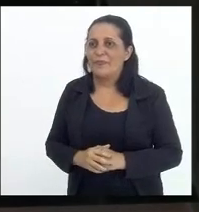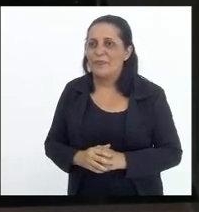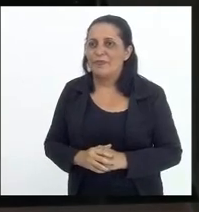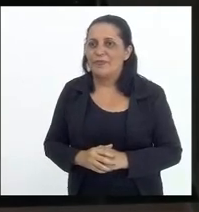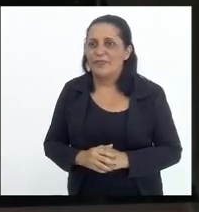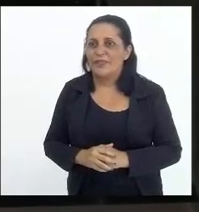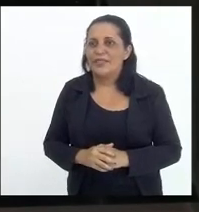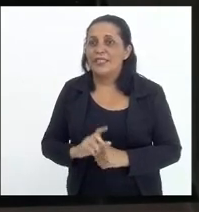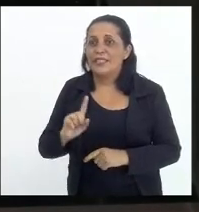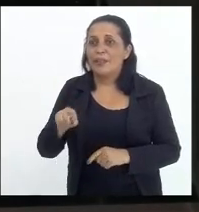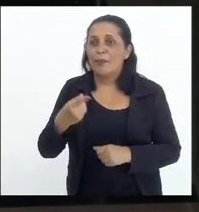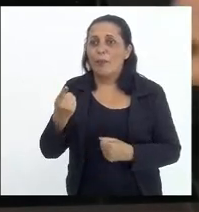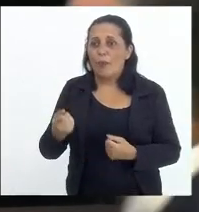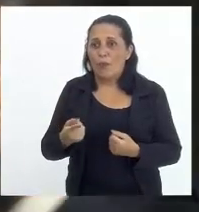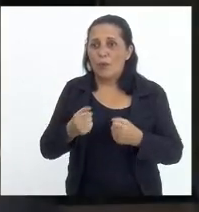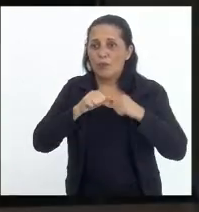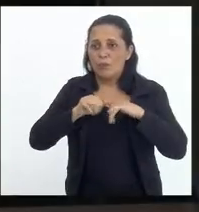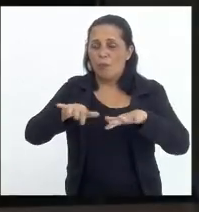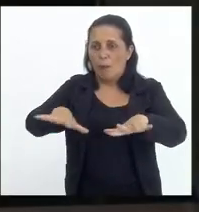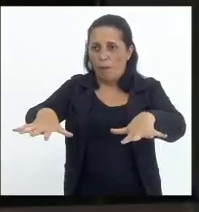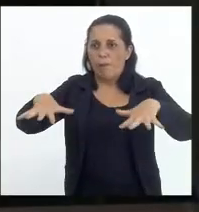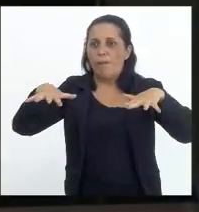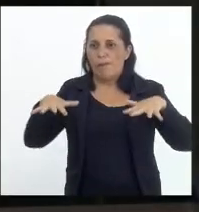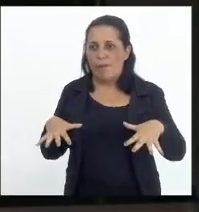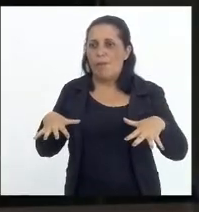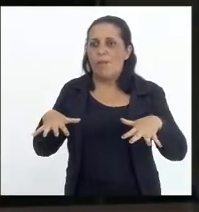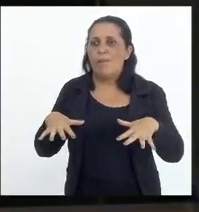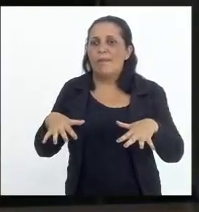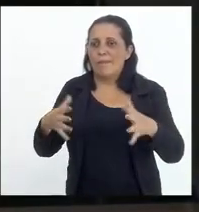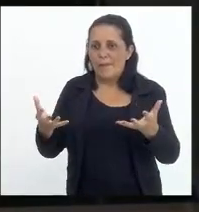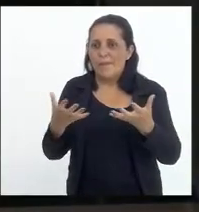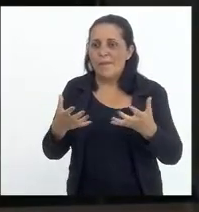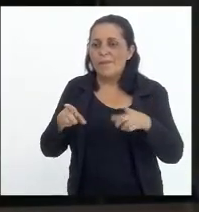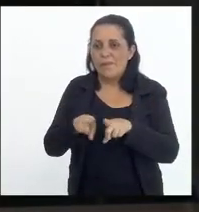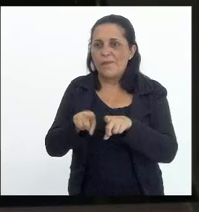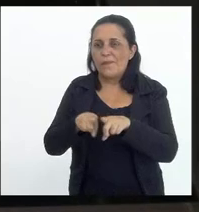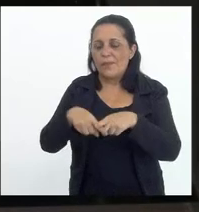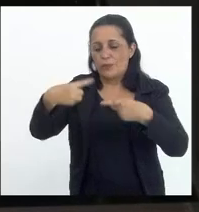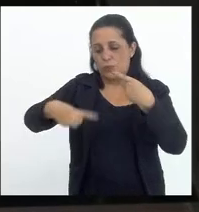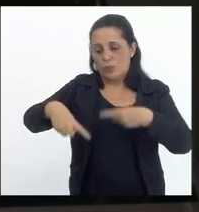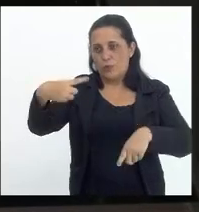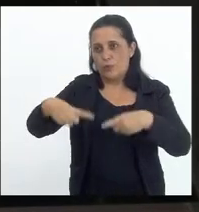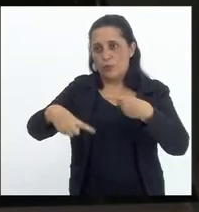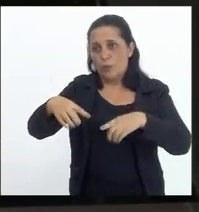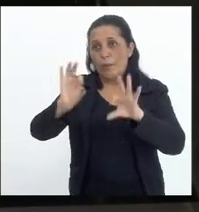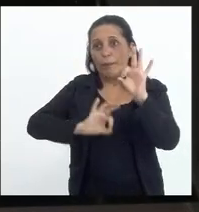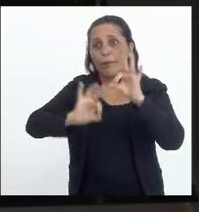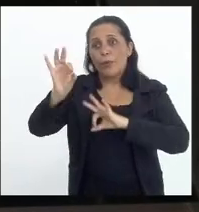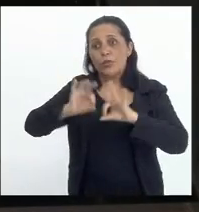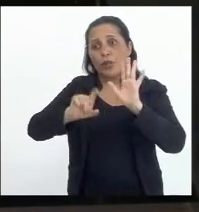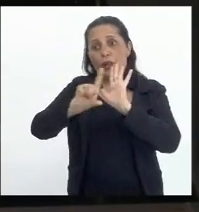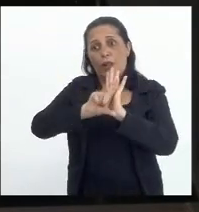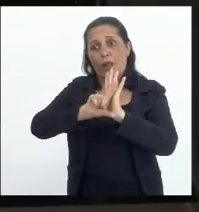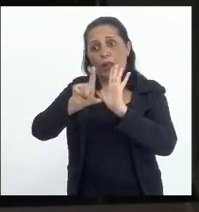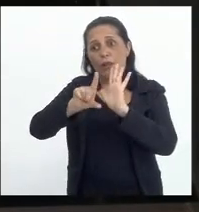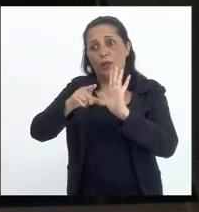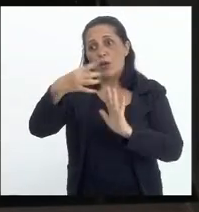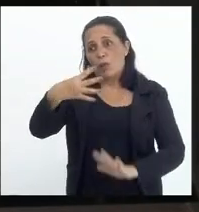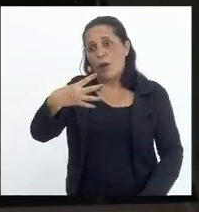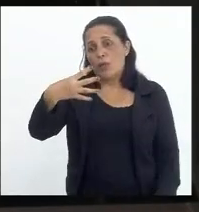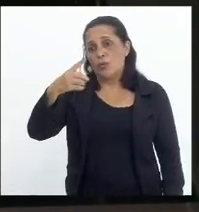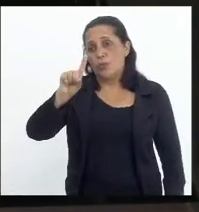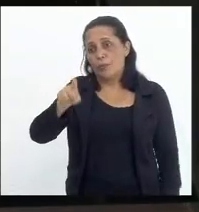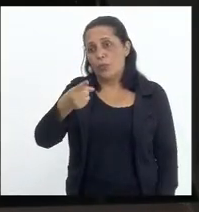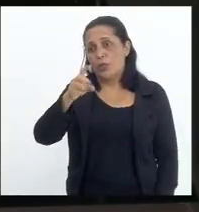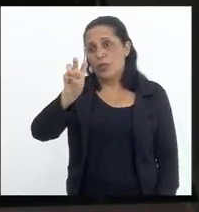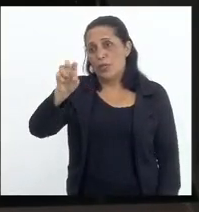que depois transmitirá ao plenário, mas eu quero discutir o projeto de lei 4.512,